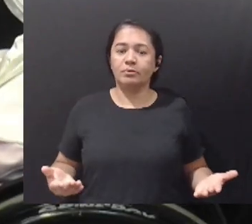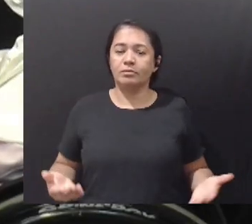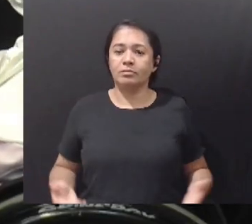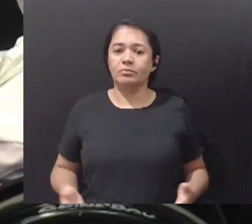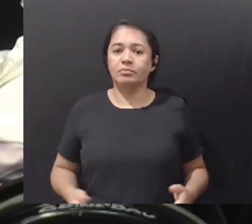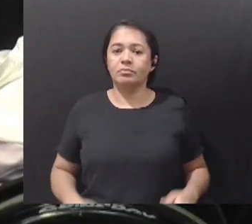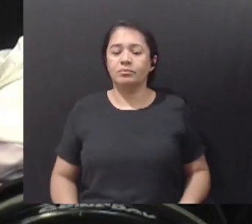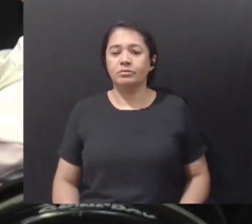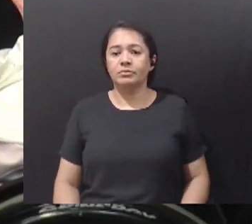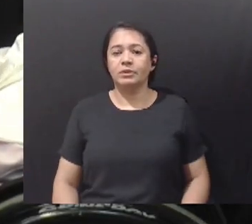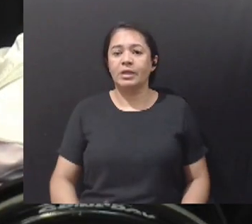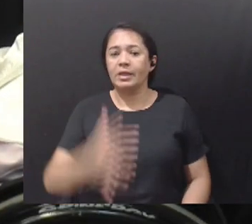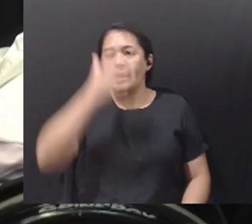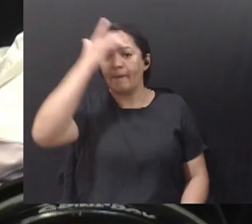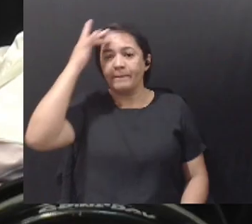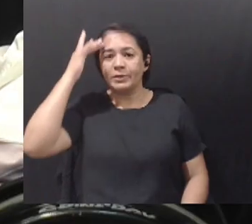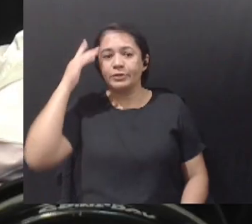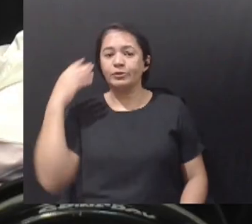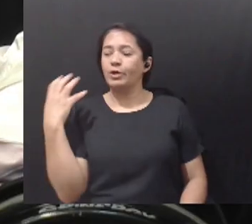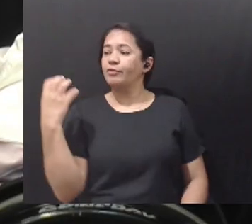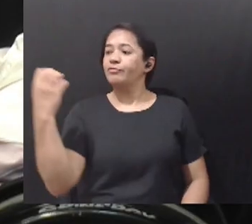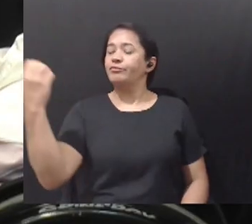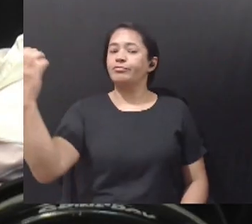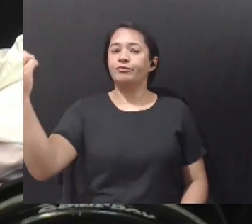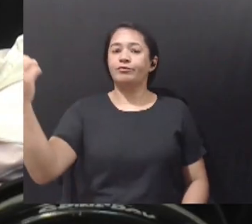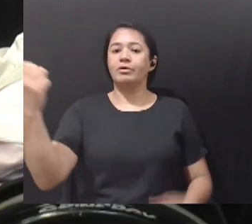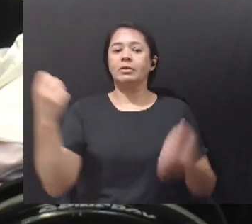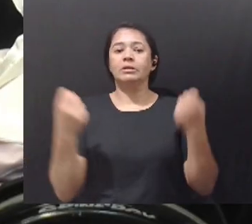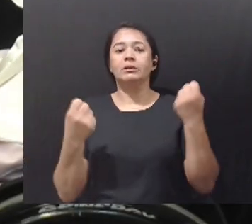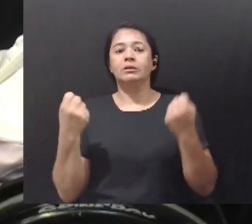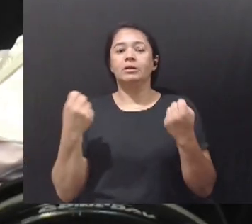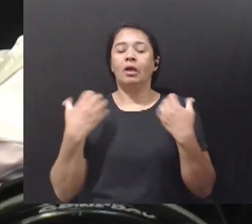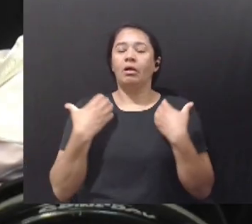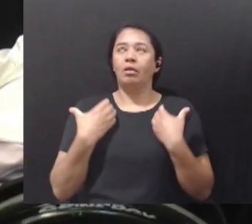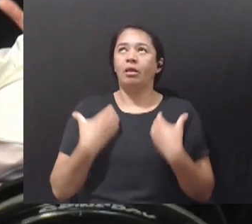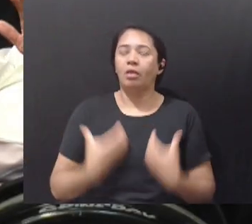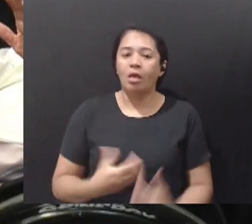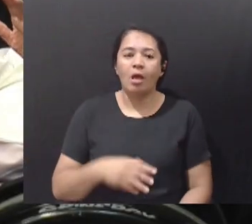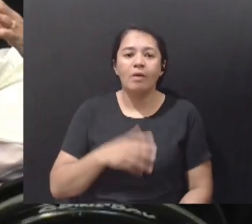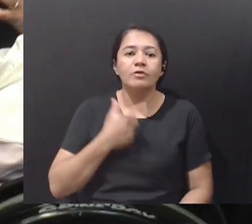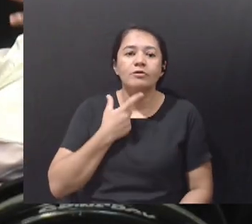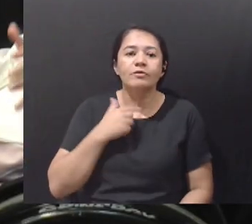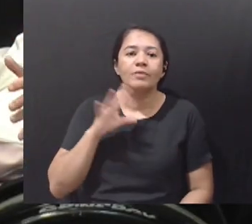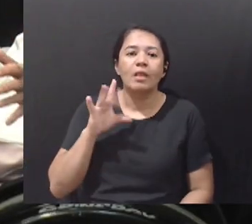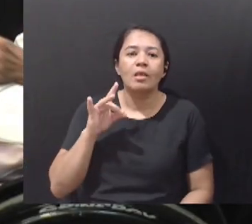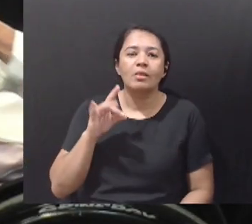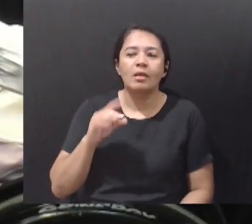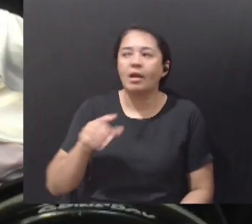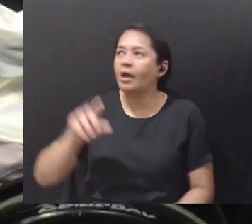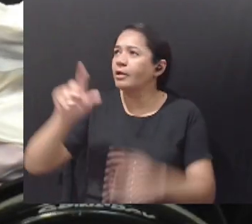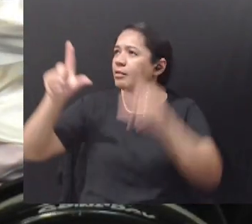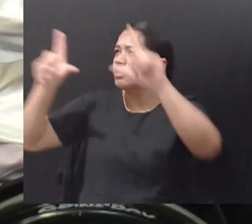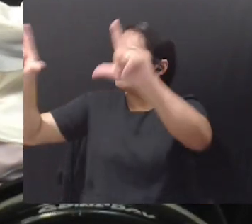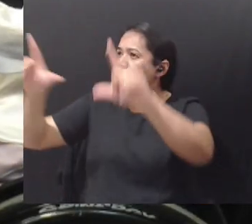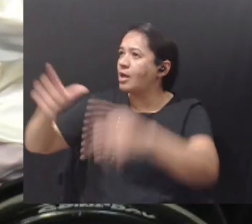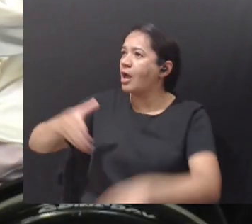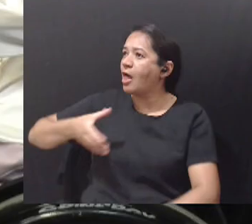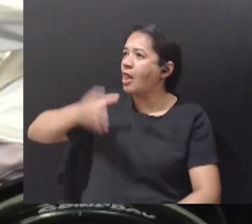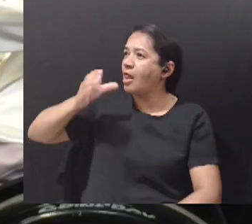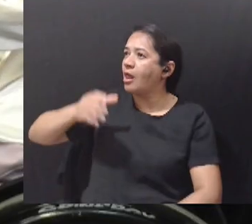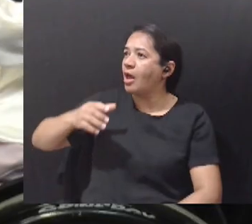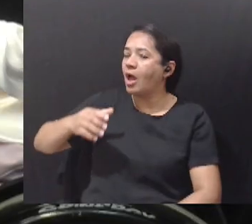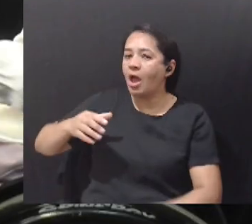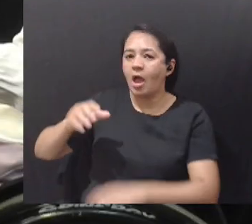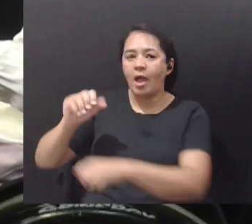sujeito, a pessoa está viajando, cansado e com sede, beba não sei o quê, e é alcoólico, ele para no restaurante dali,